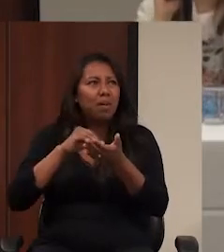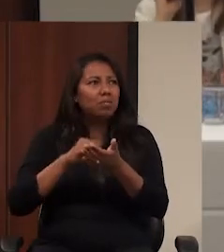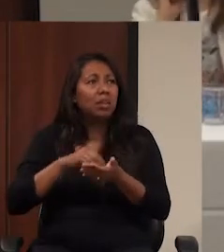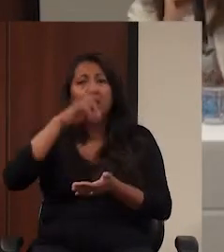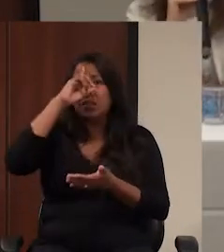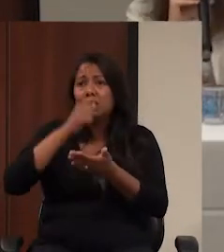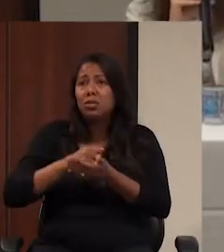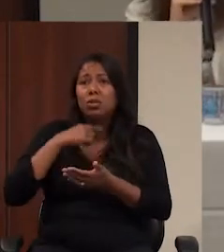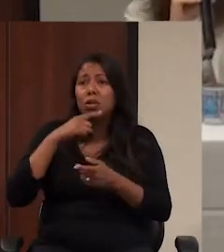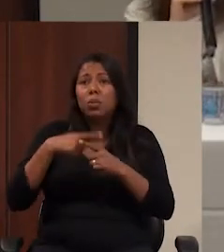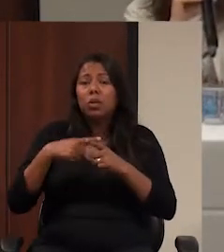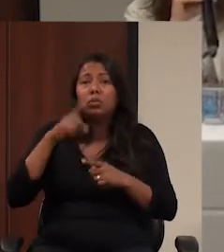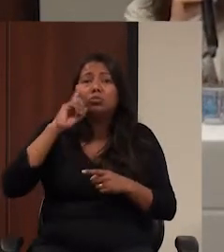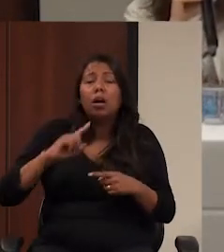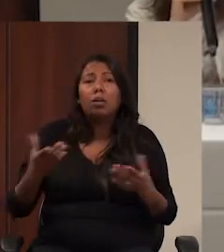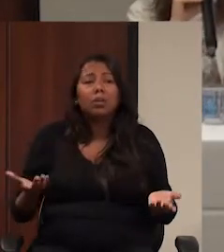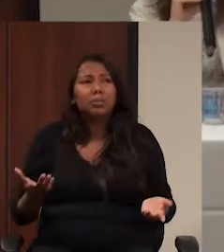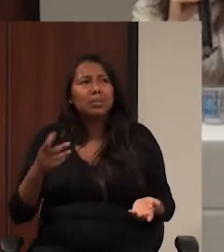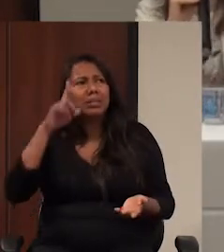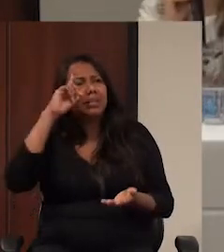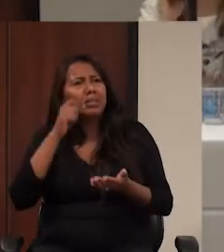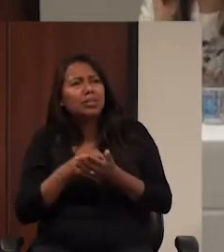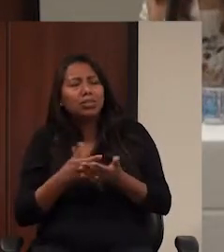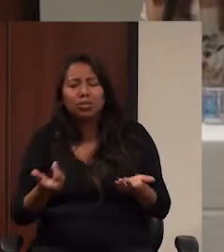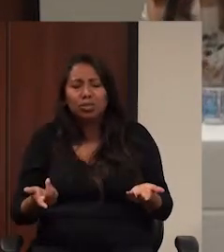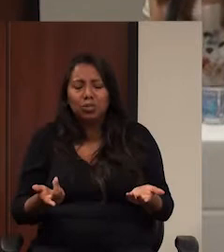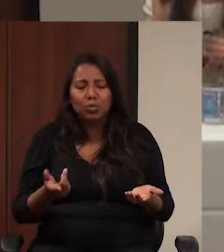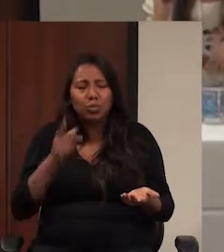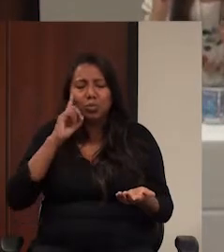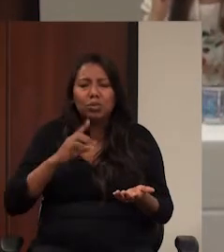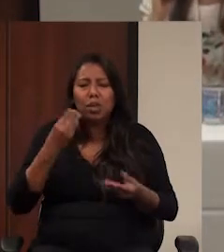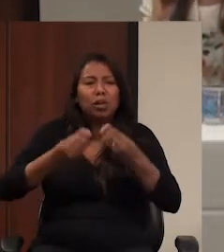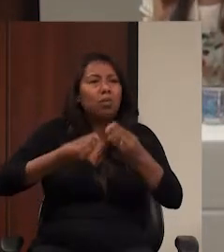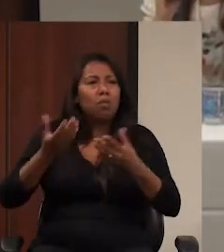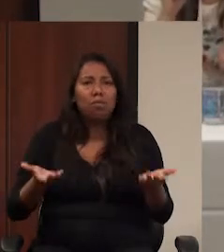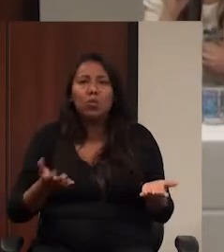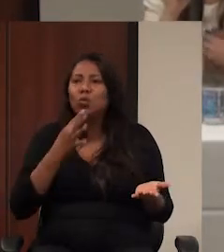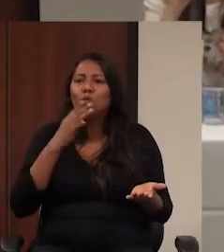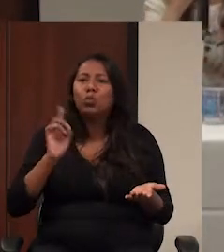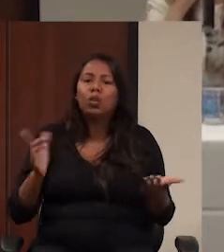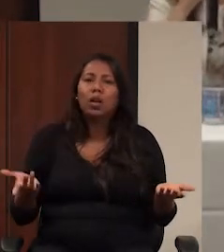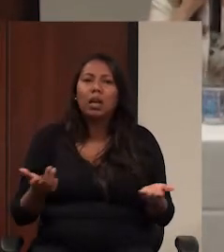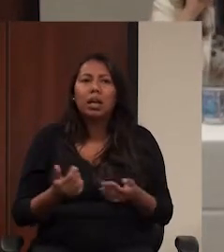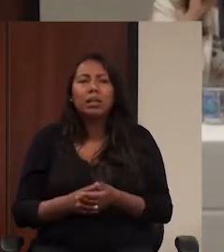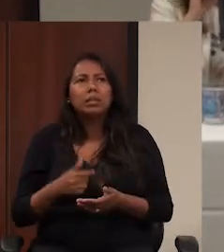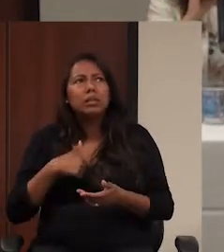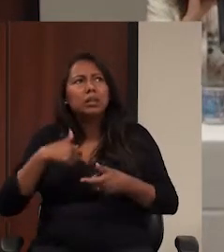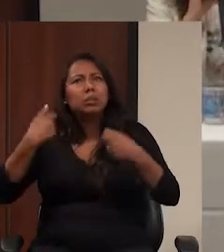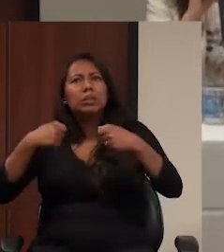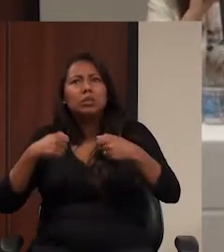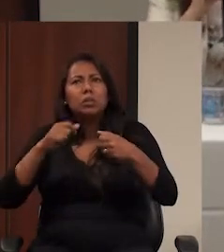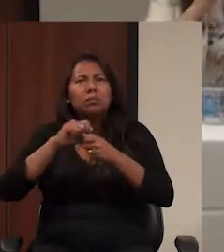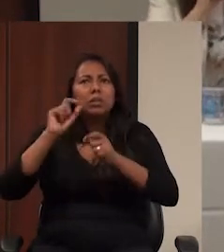decidir porque ela não sabe o que é decidir. Ela não conhece o processo de tomada de decisão. Ela não sabe o que ela precisa para